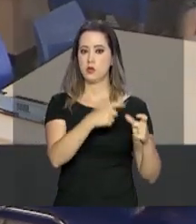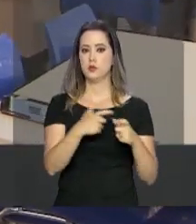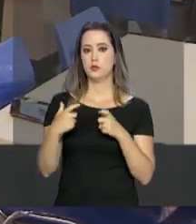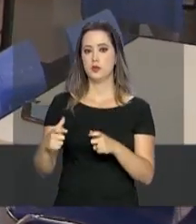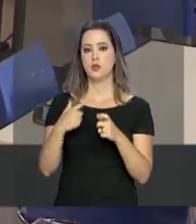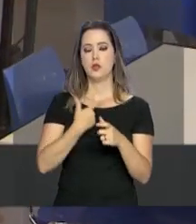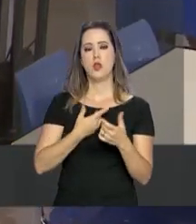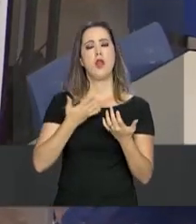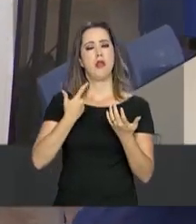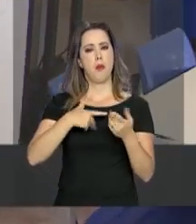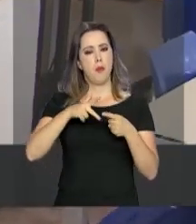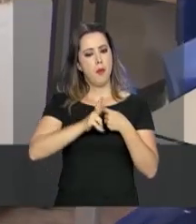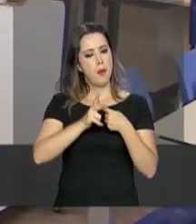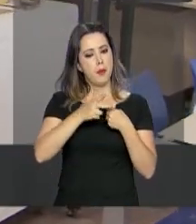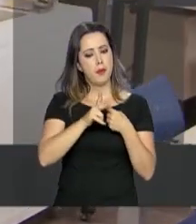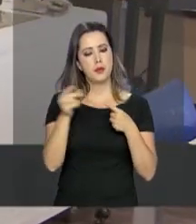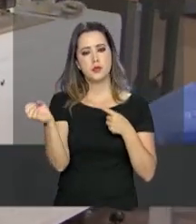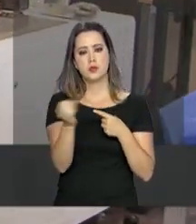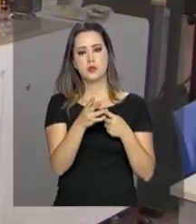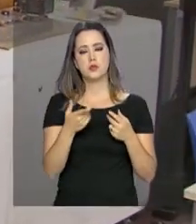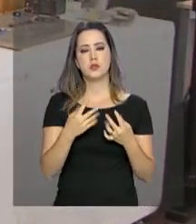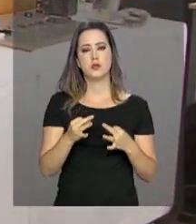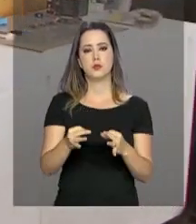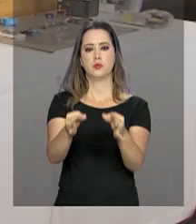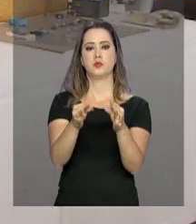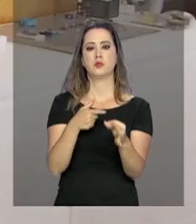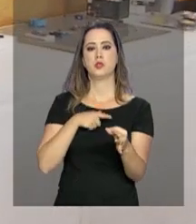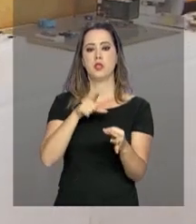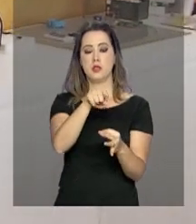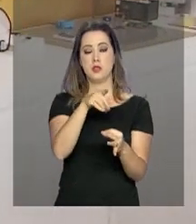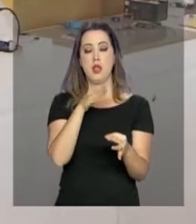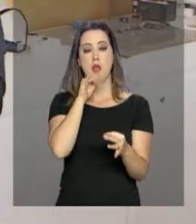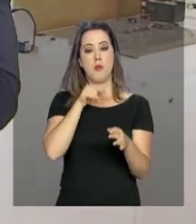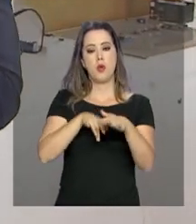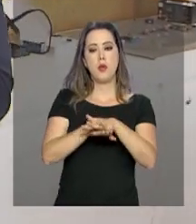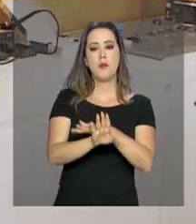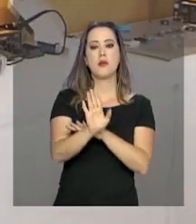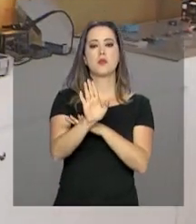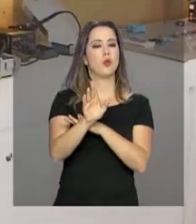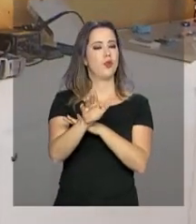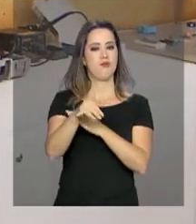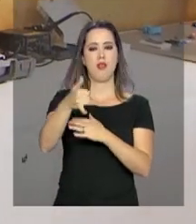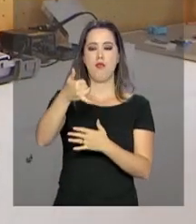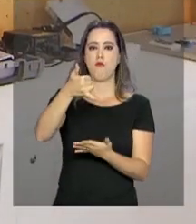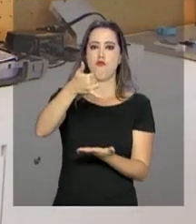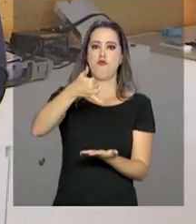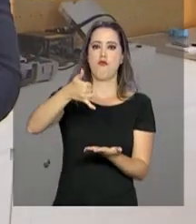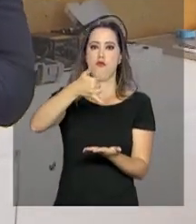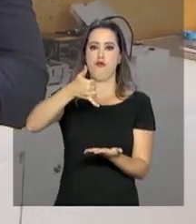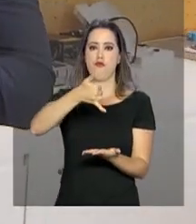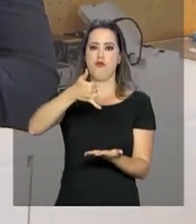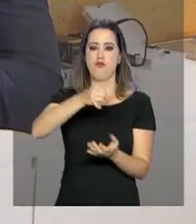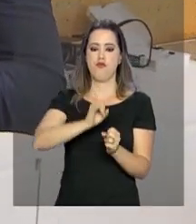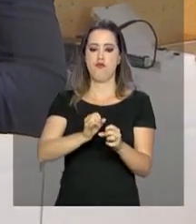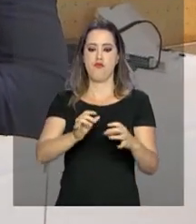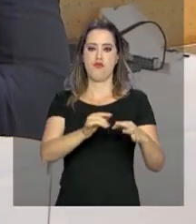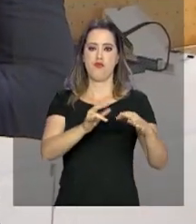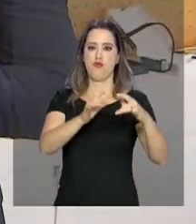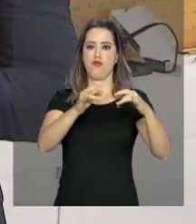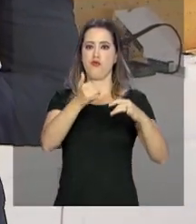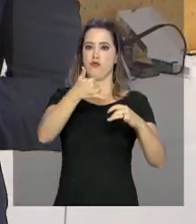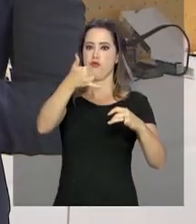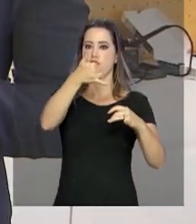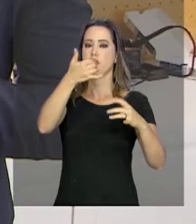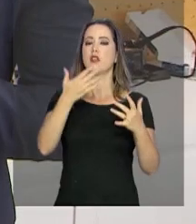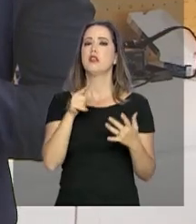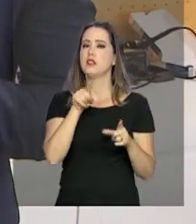e equipamentos de última geração como essa impressora 3d capaz de imprimir objetos idealizadas pelos estudantes